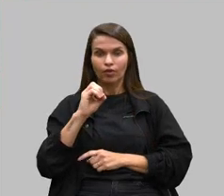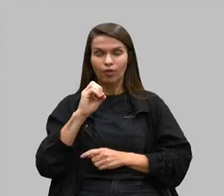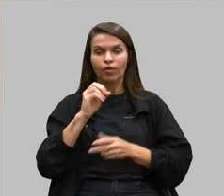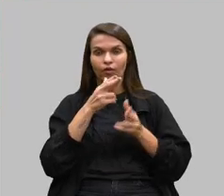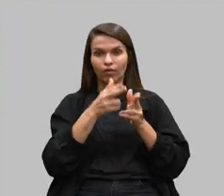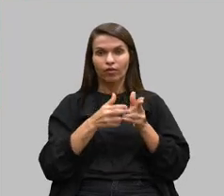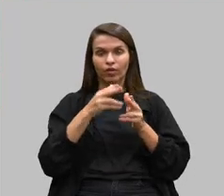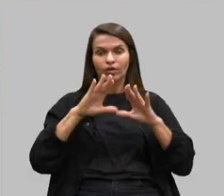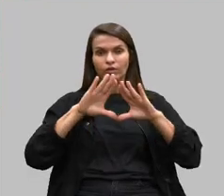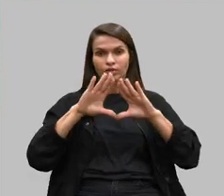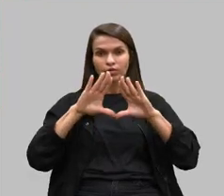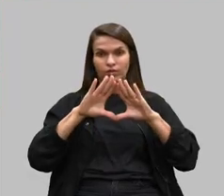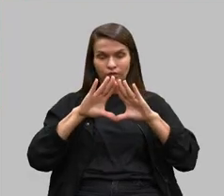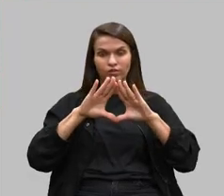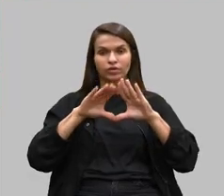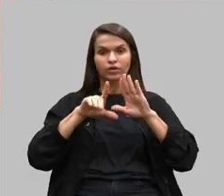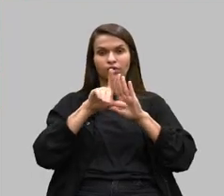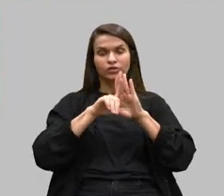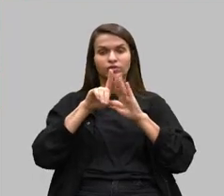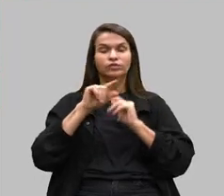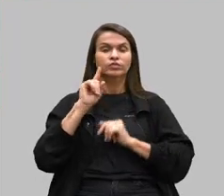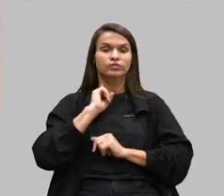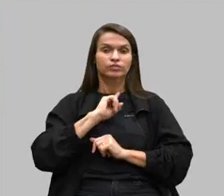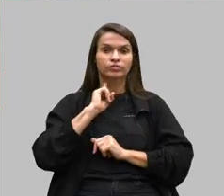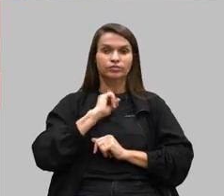Legislativa de Minas Gerais